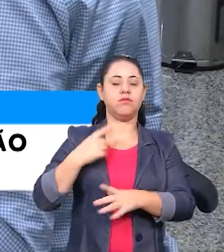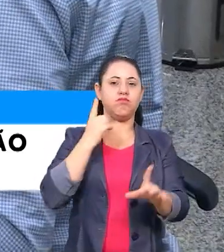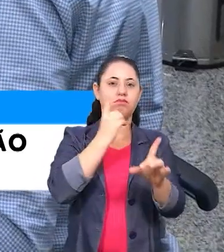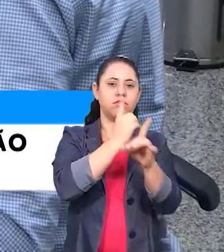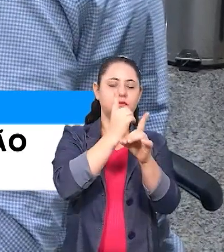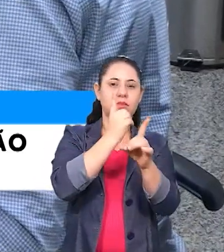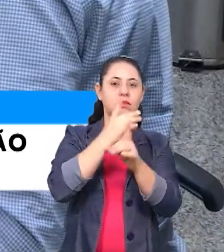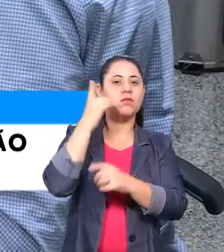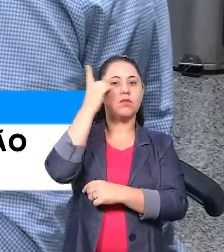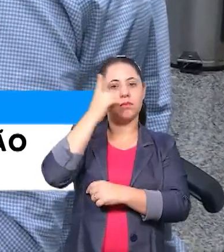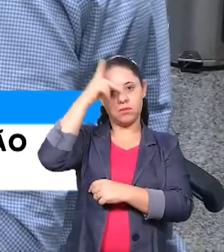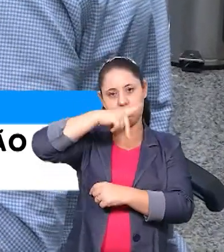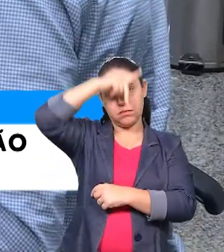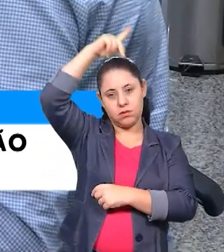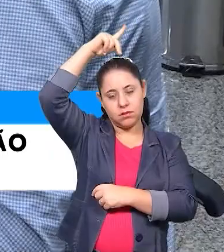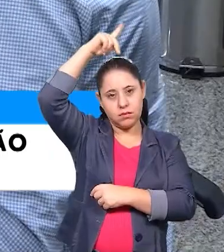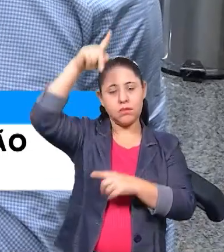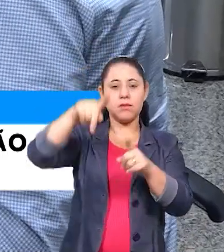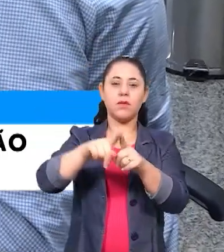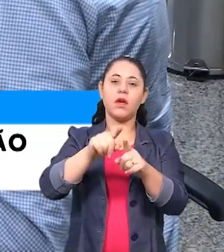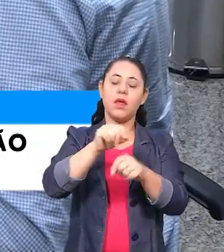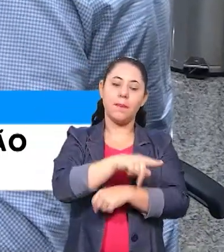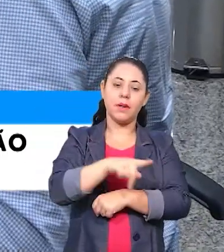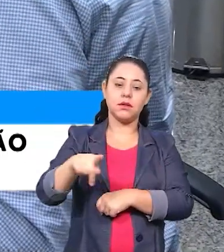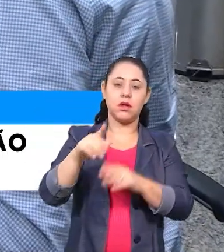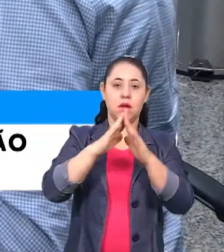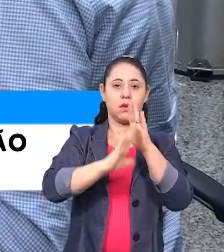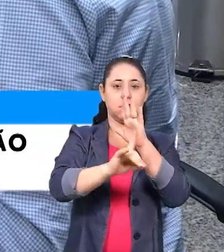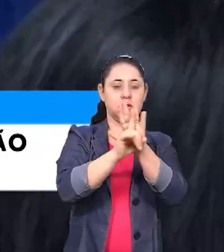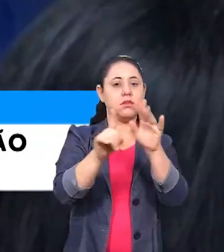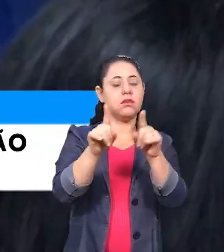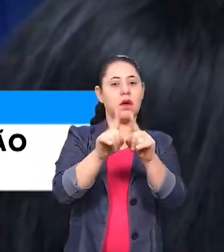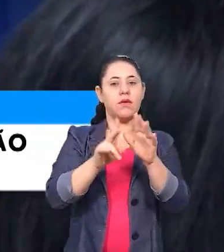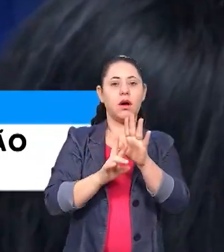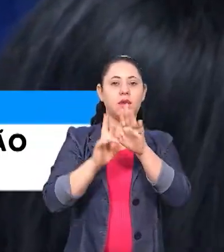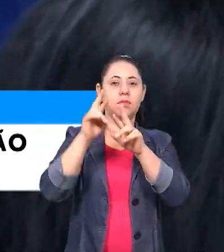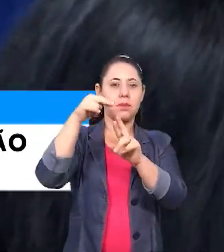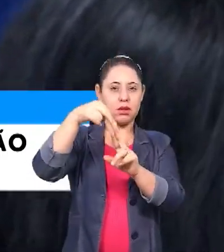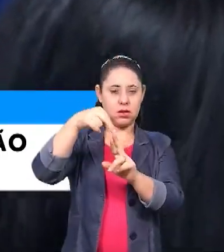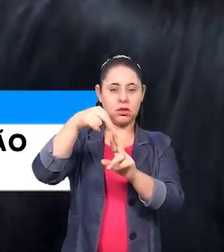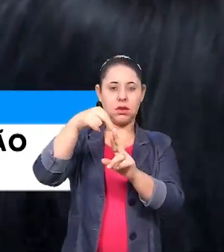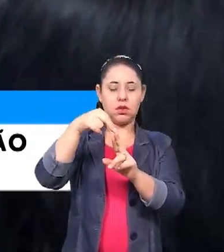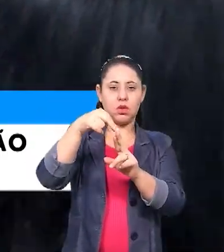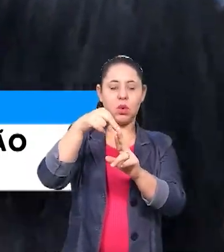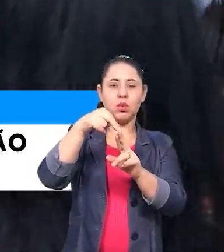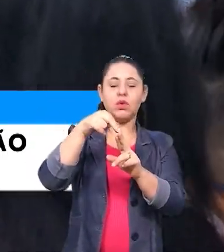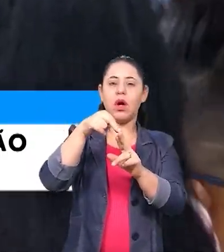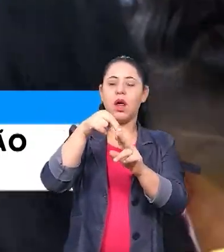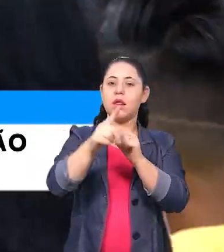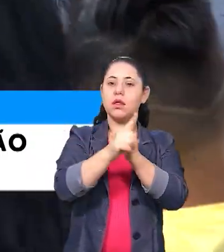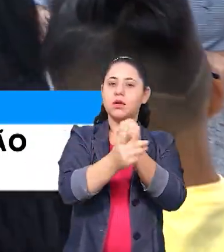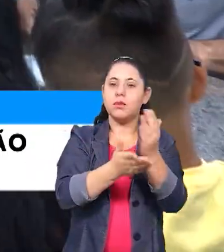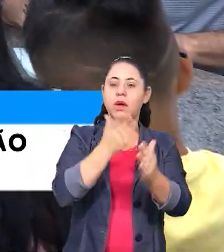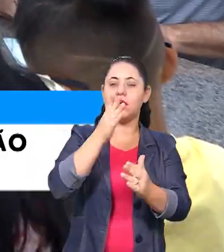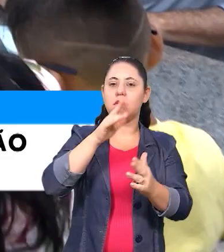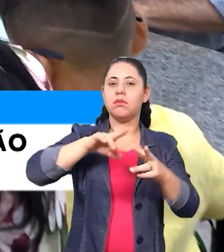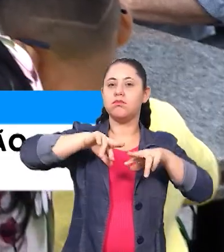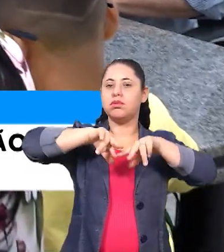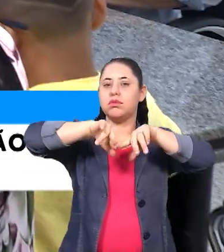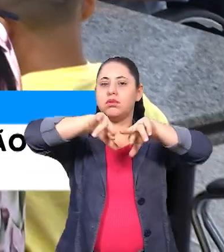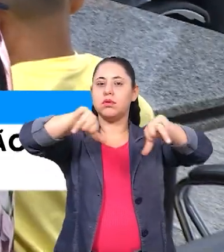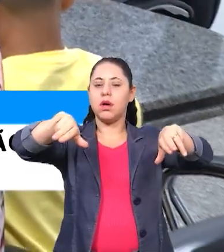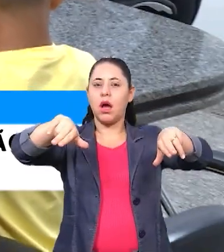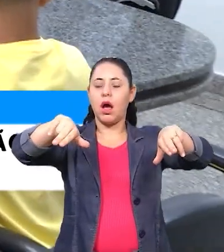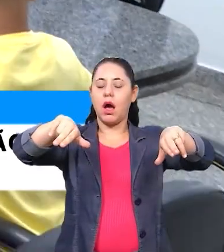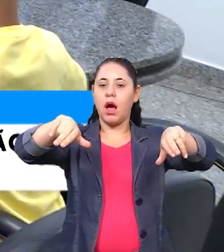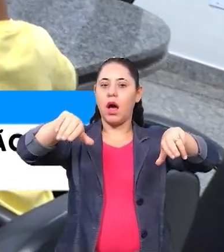no encontro, além do deputado Paulo Correia, que preside a Casa de Leis, representantes do Centro Estadual de Atendimento